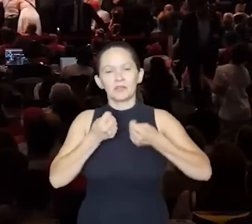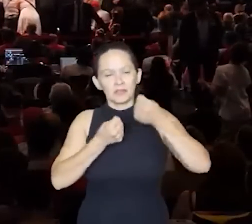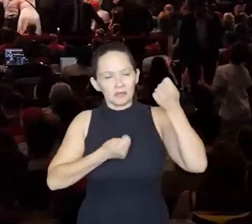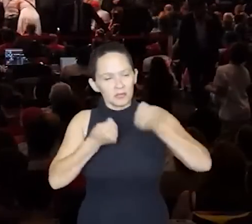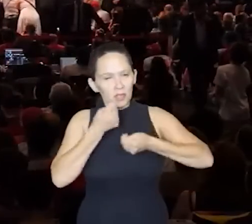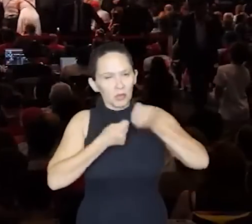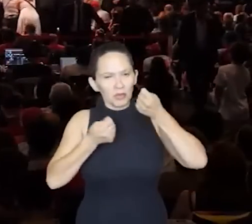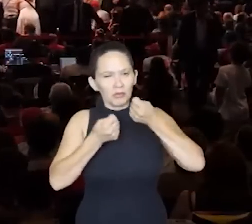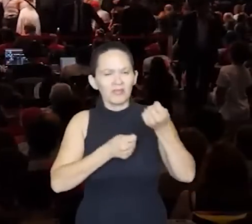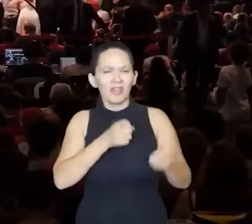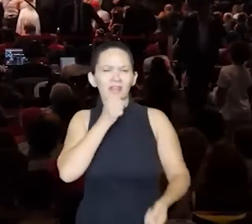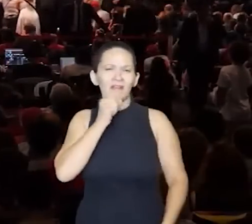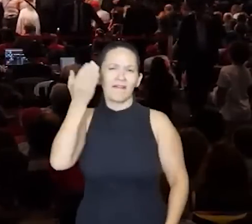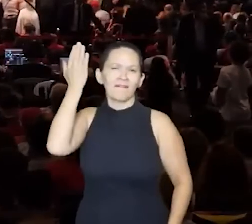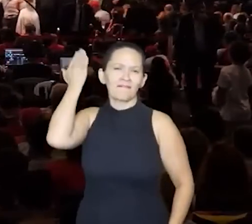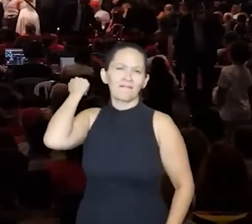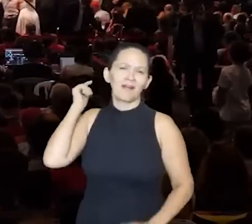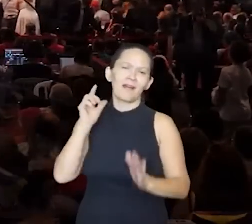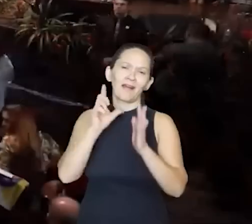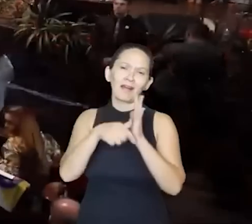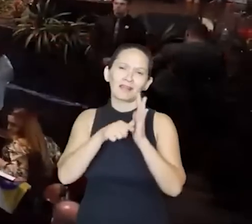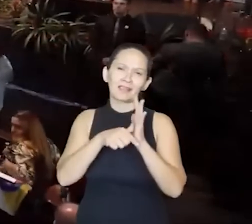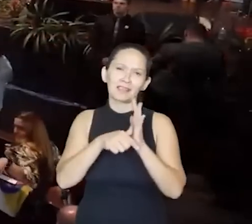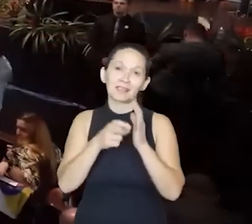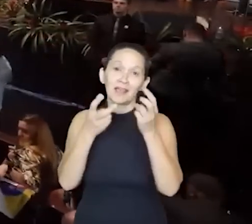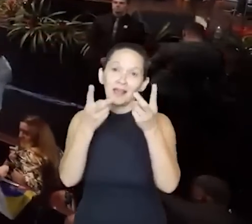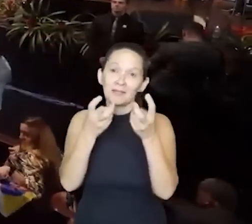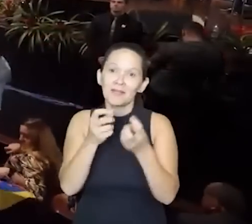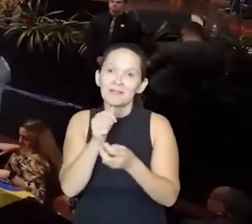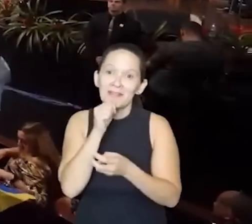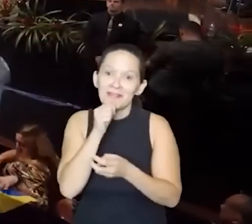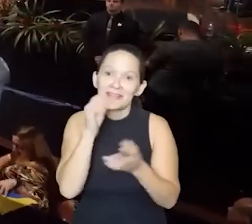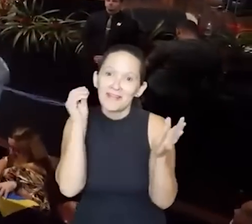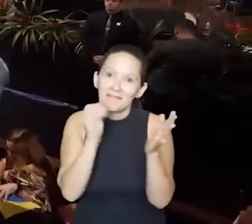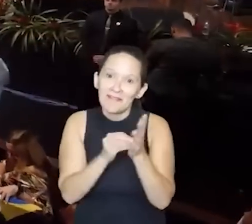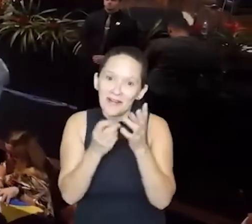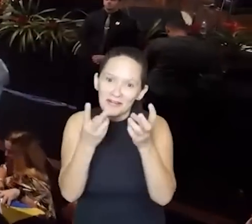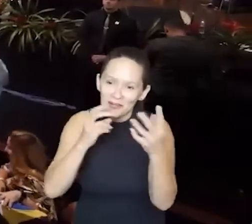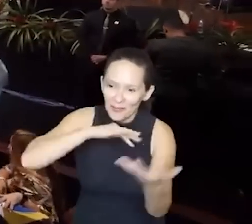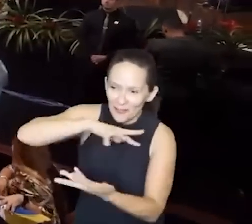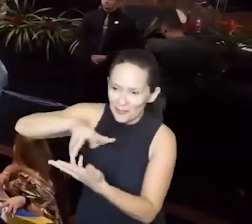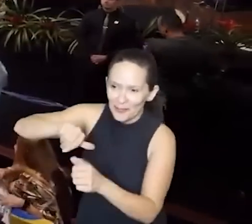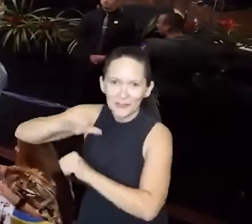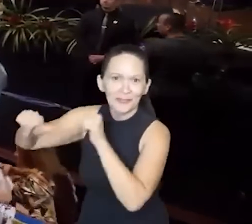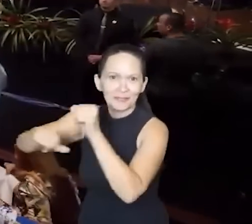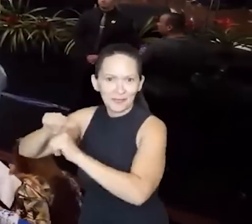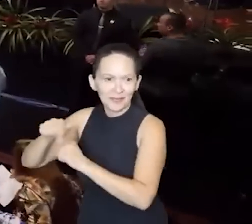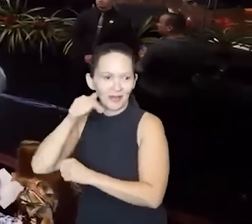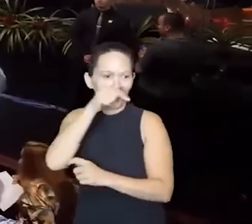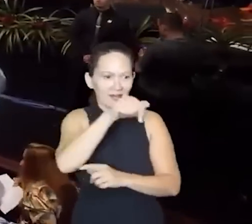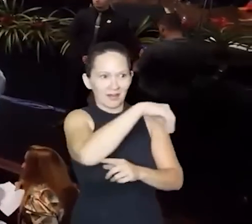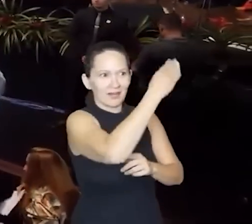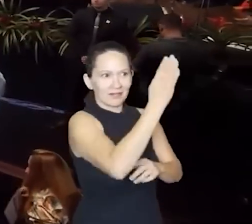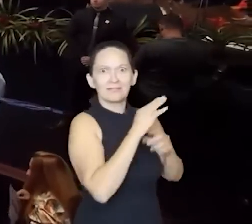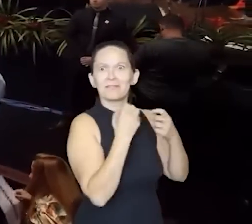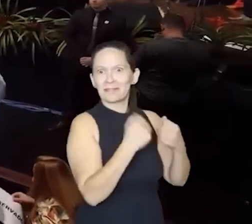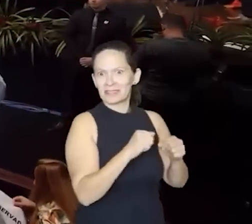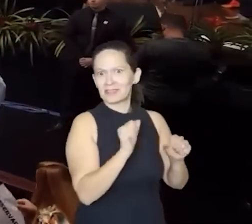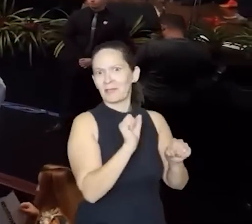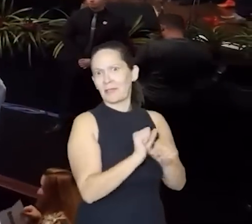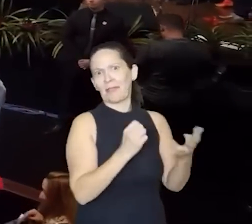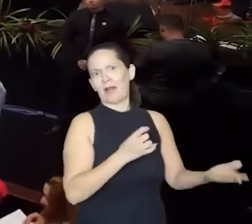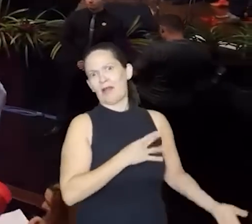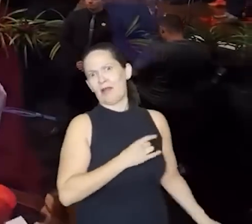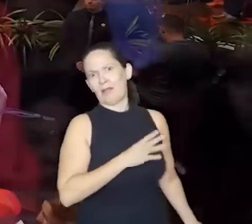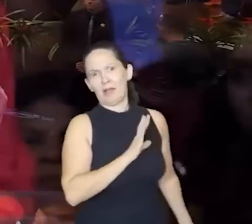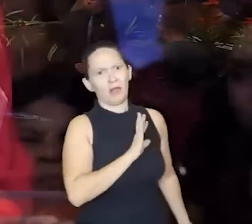antiquado, atrasado, que não percebeu ainda as mudanças internacionais. E nós temos de parar de ter medo de